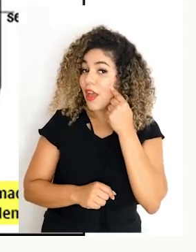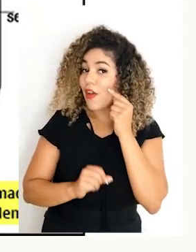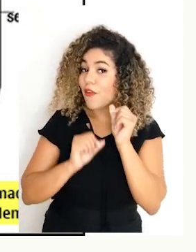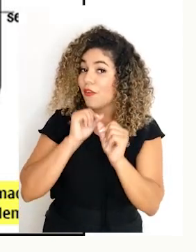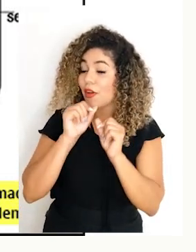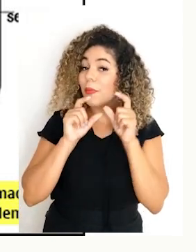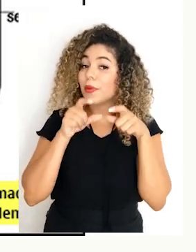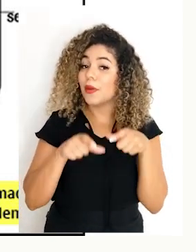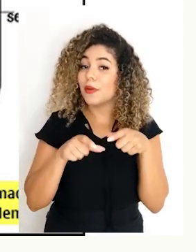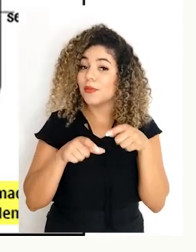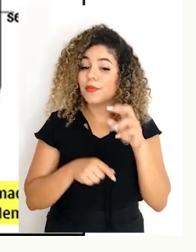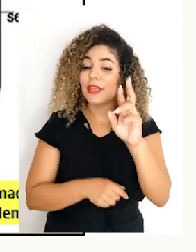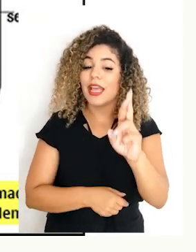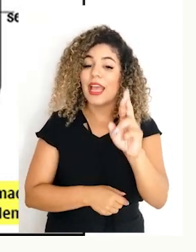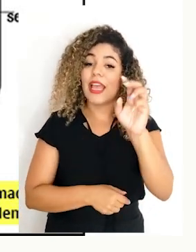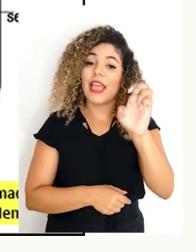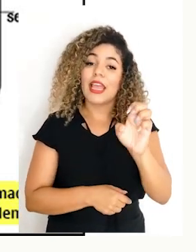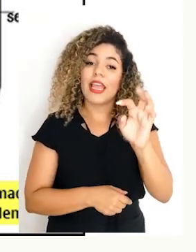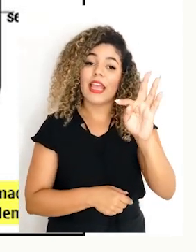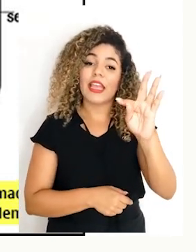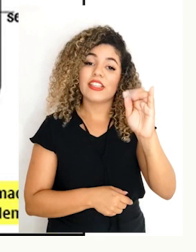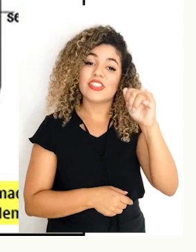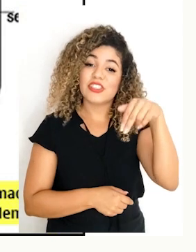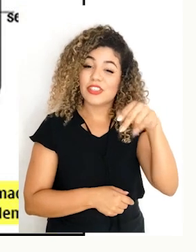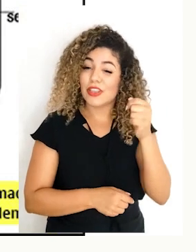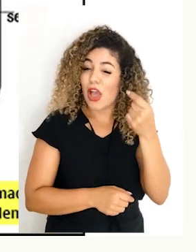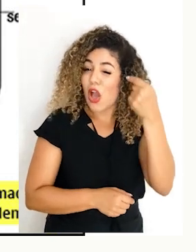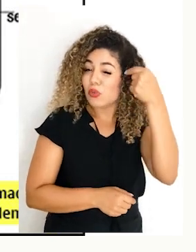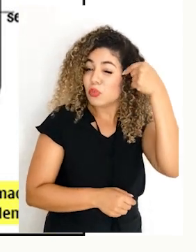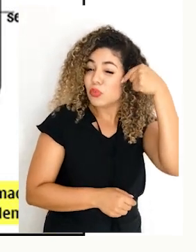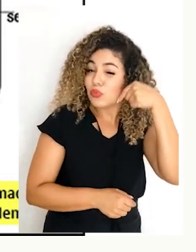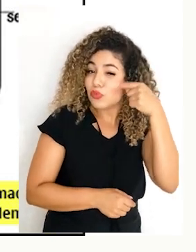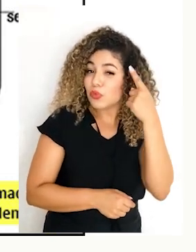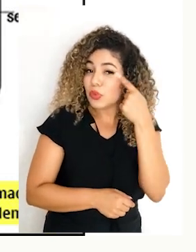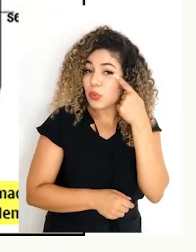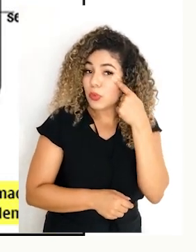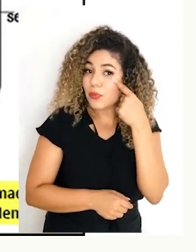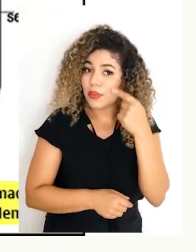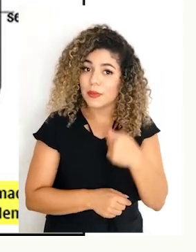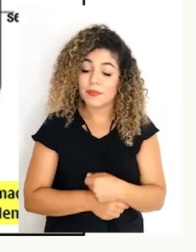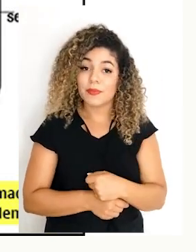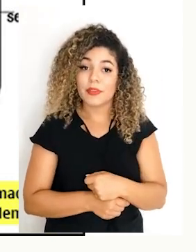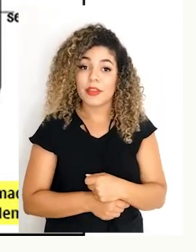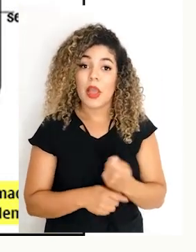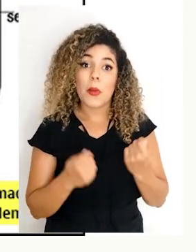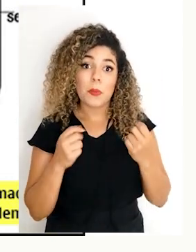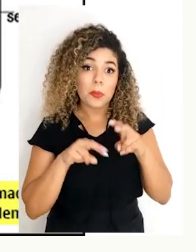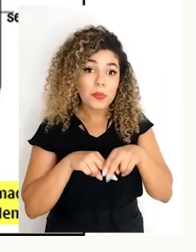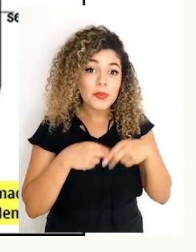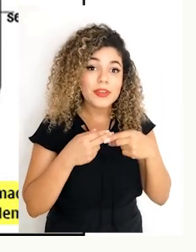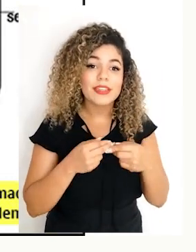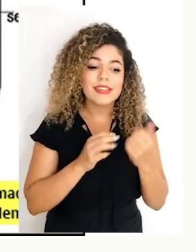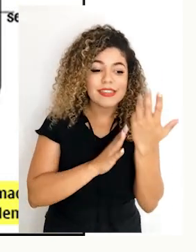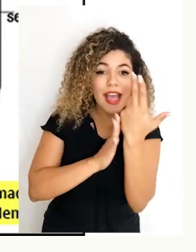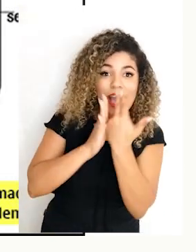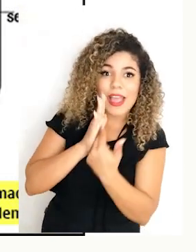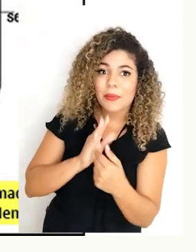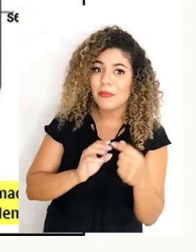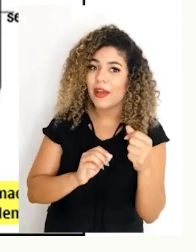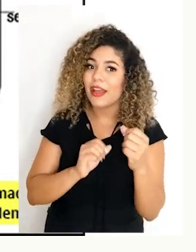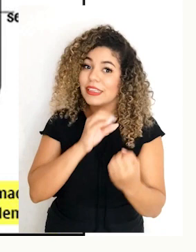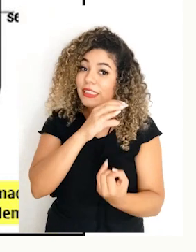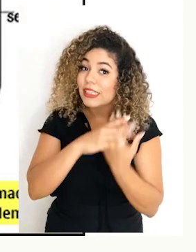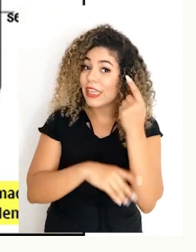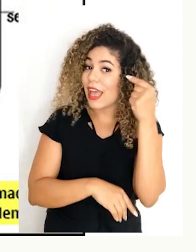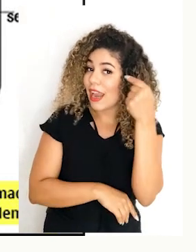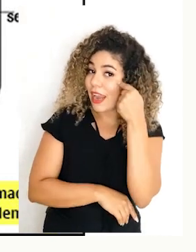olhos. A imagem formada, portanto, se faz na retina. Lá nos nossos olhos, nós temos um nervo